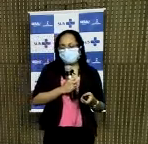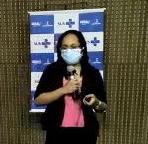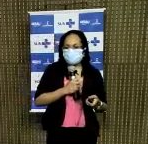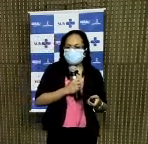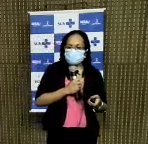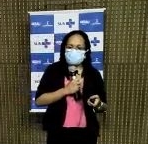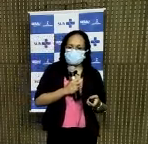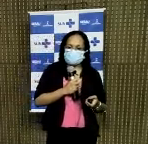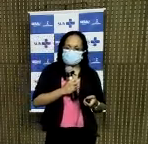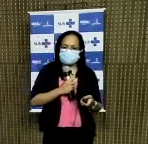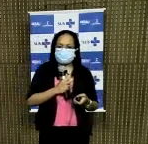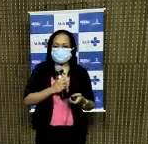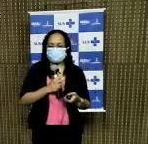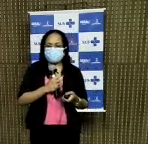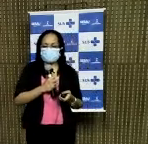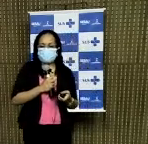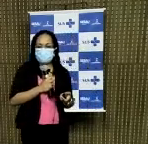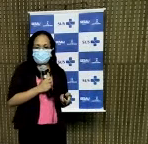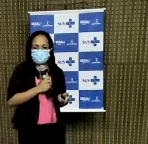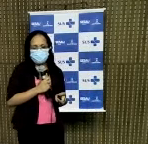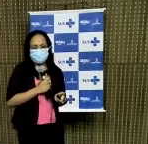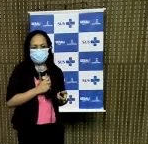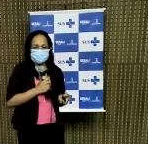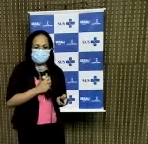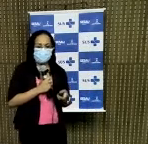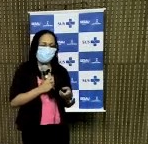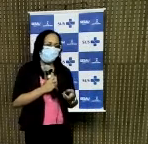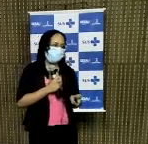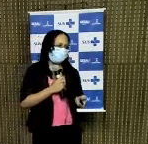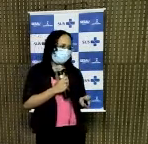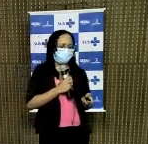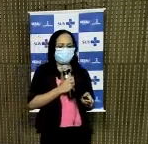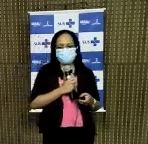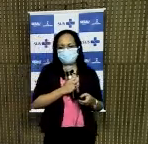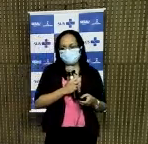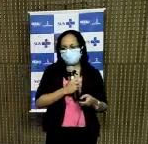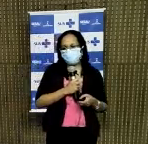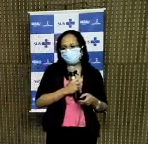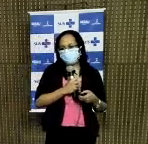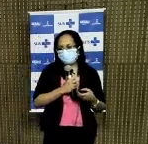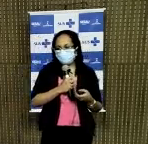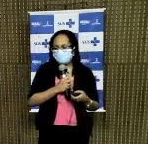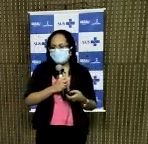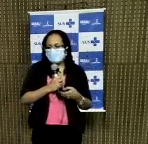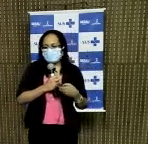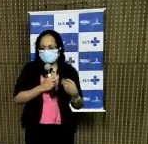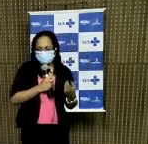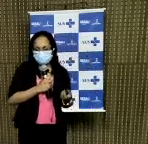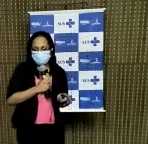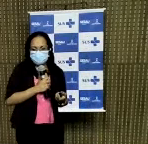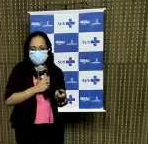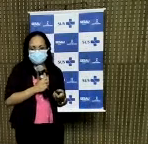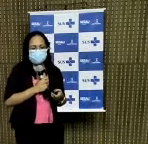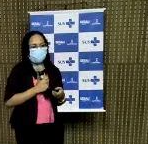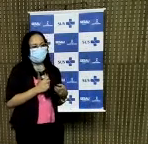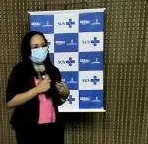Em relação à saúde da mulher, as consultas de enfermagem, consultas médicas à gestante, nós estamos acima